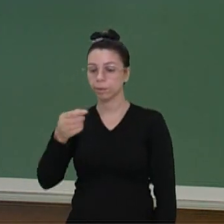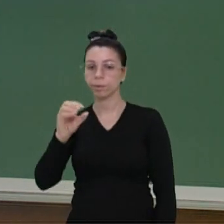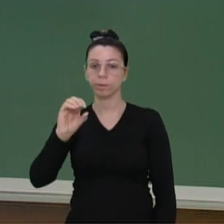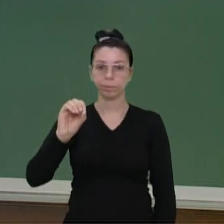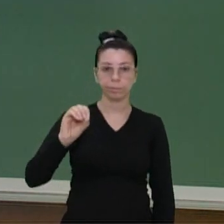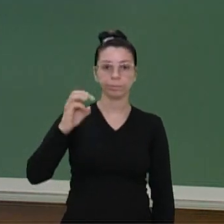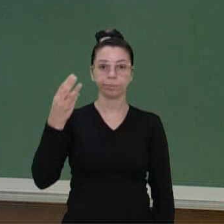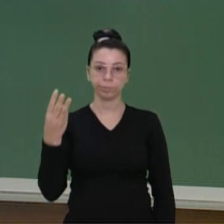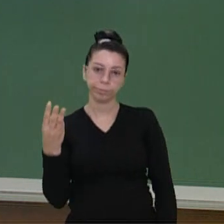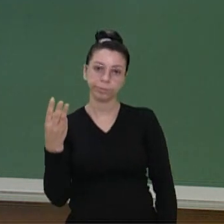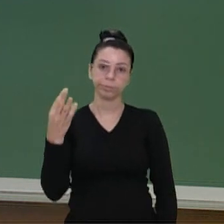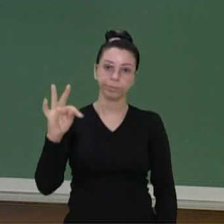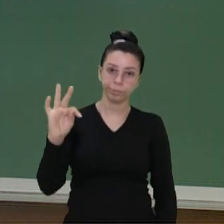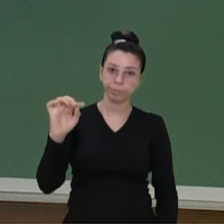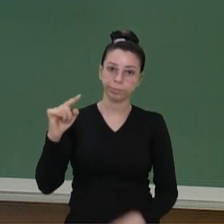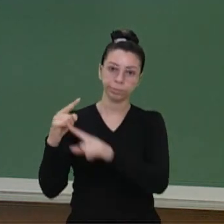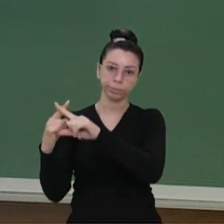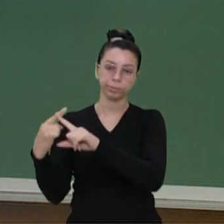0,03t vezes 1.